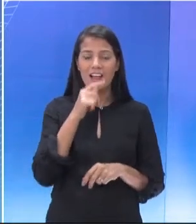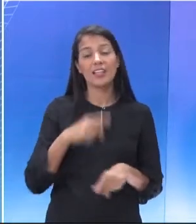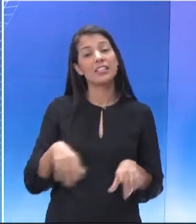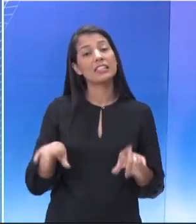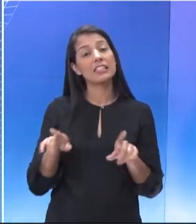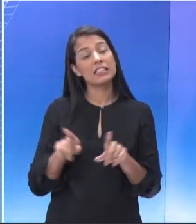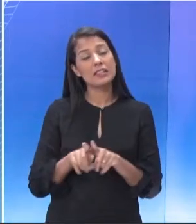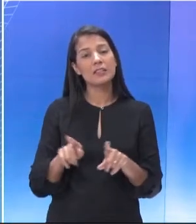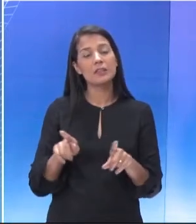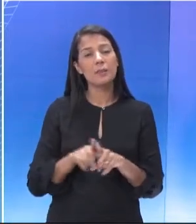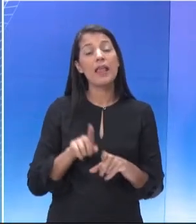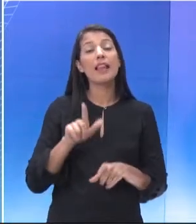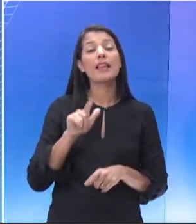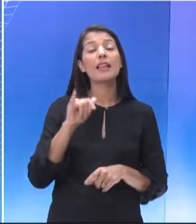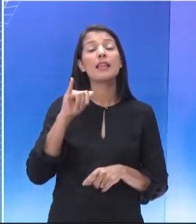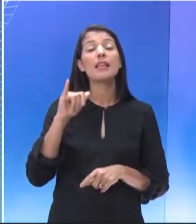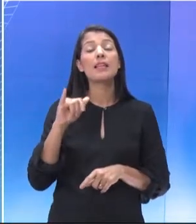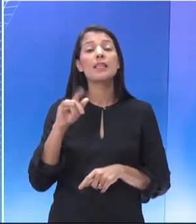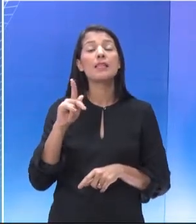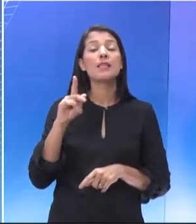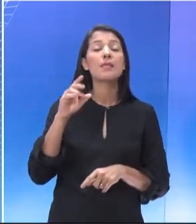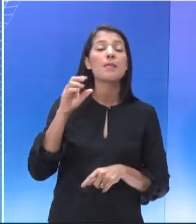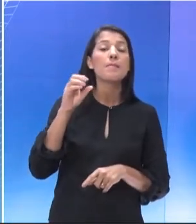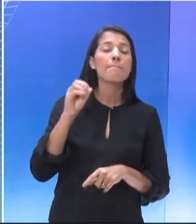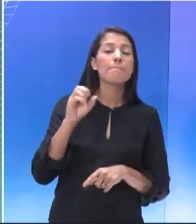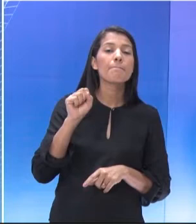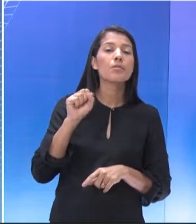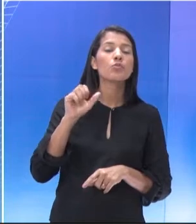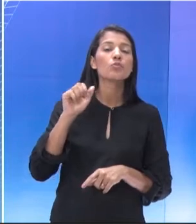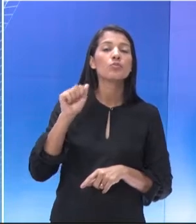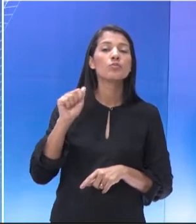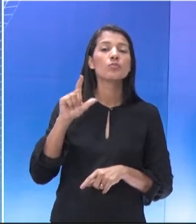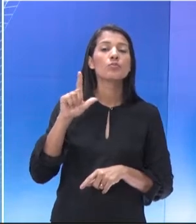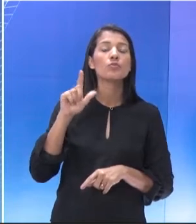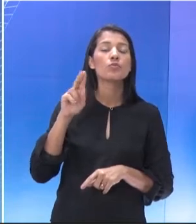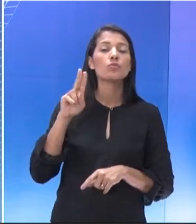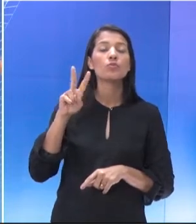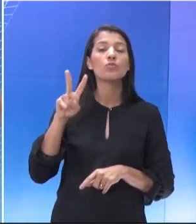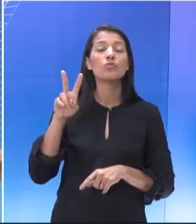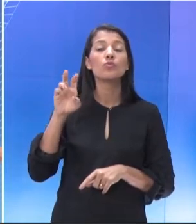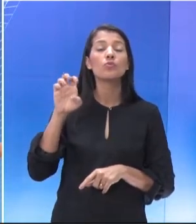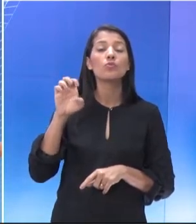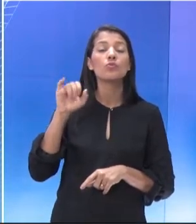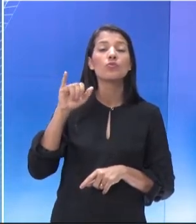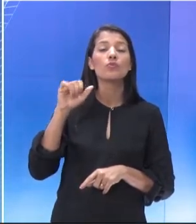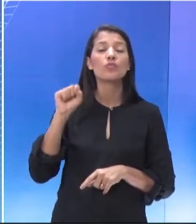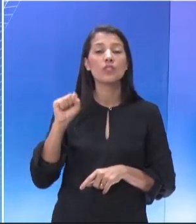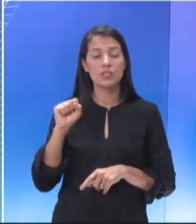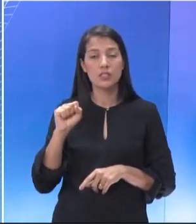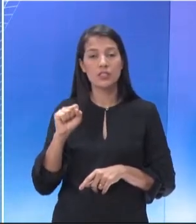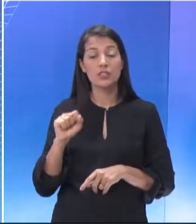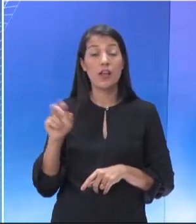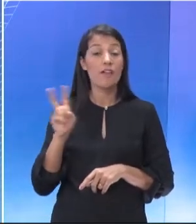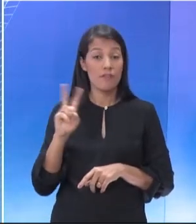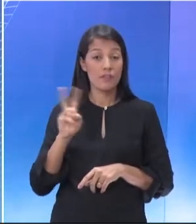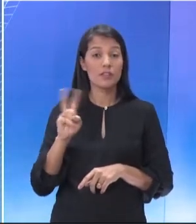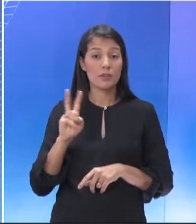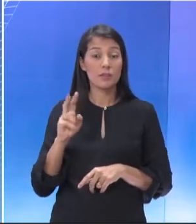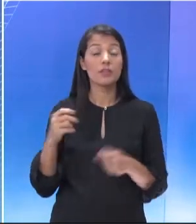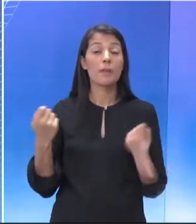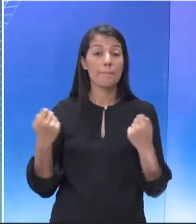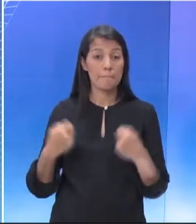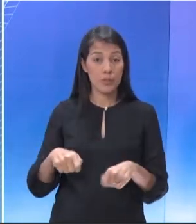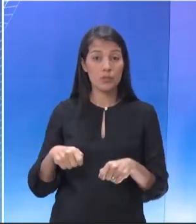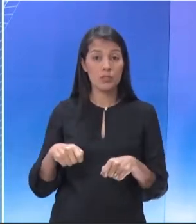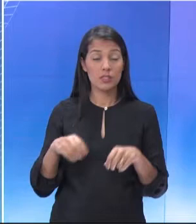lipossolúveis, vitaminas que são dissolvidas em lipídios, em gorduras. Portanto, o processo de absorção